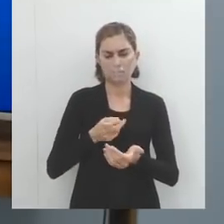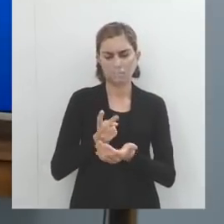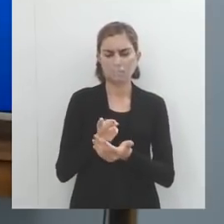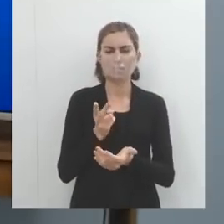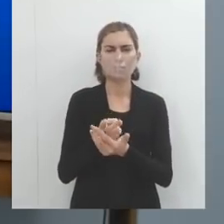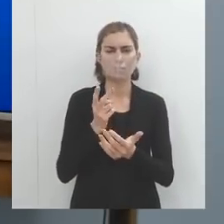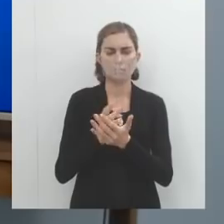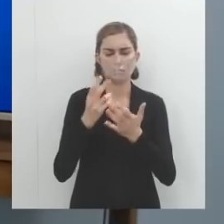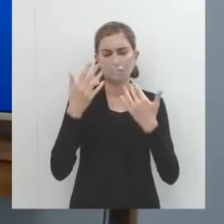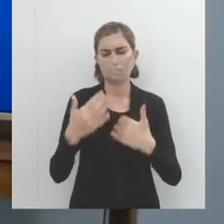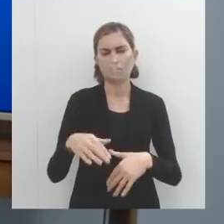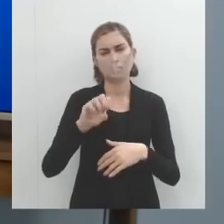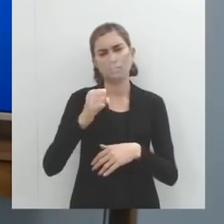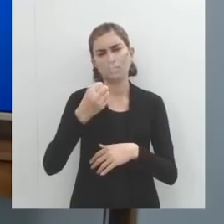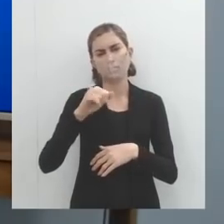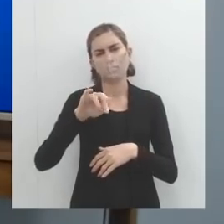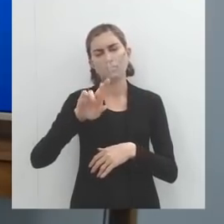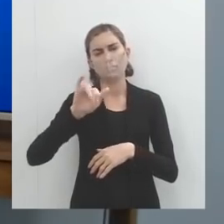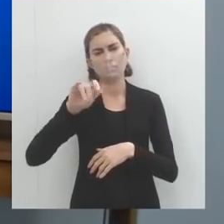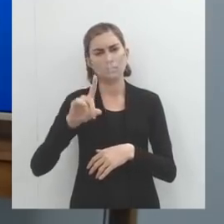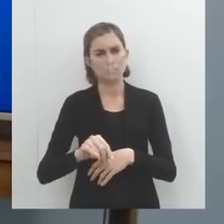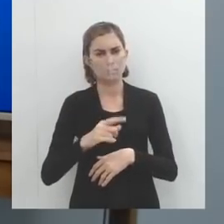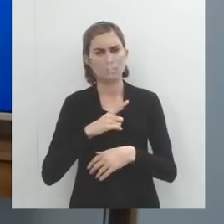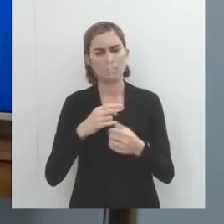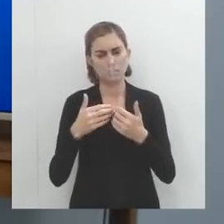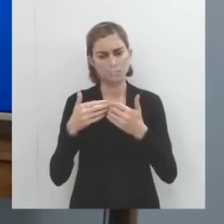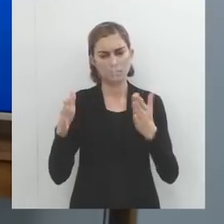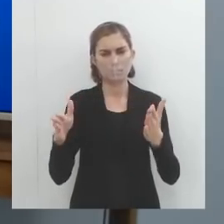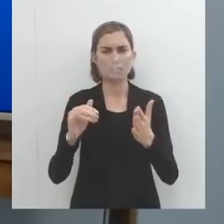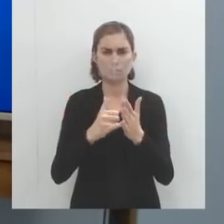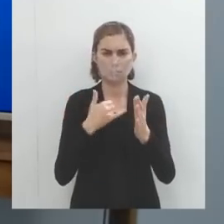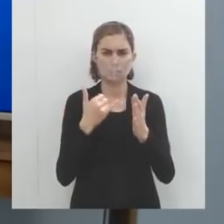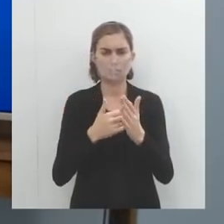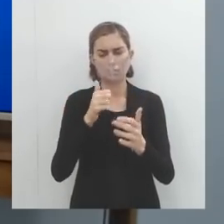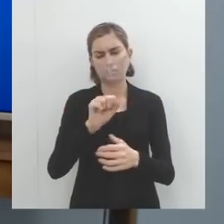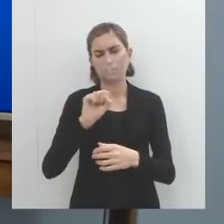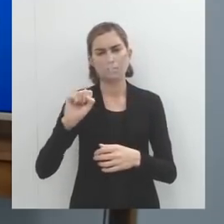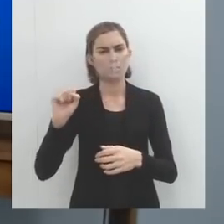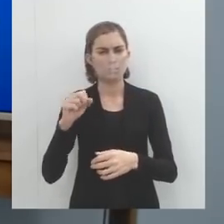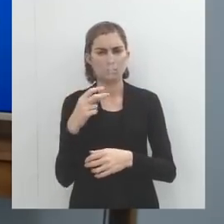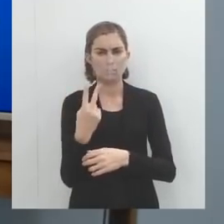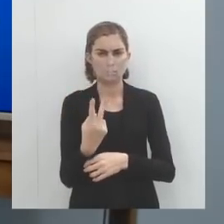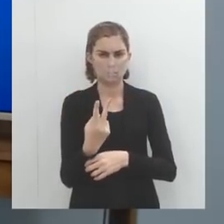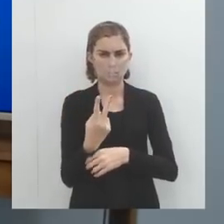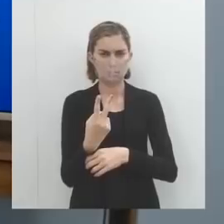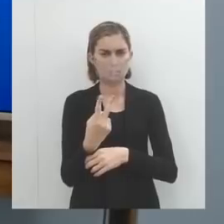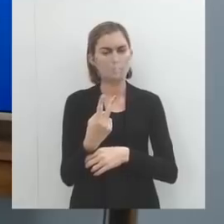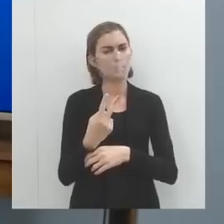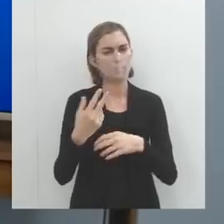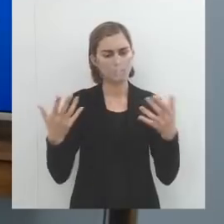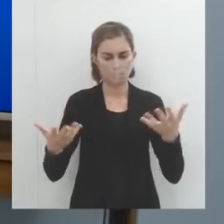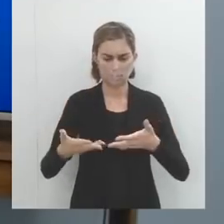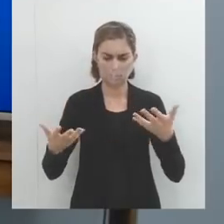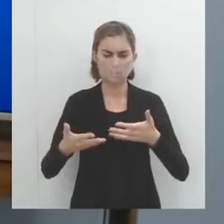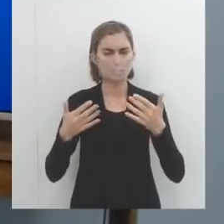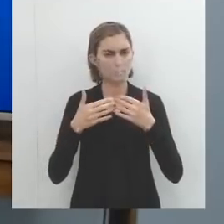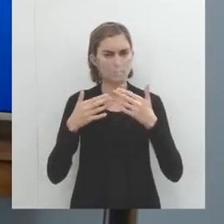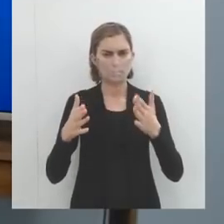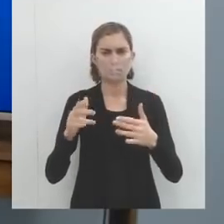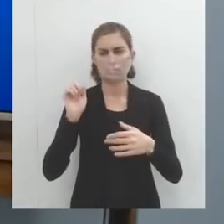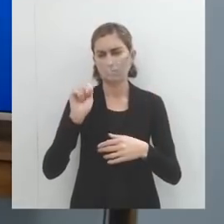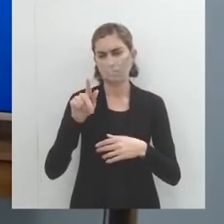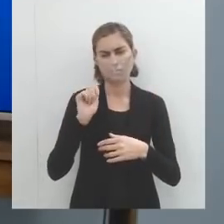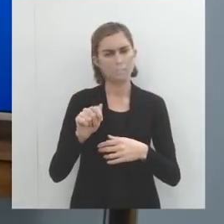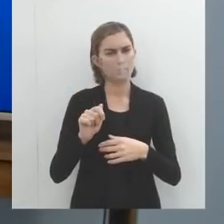a prova do seriado, tá? Então vai abrir as inscrições do SSA 2. Vai abrir agora, em